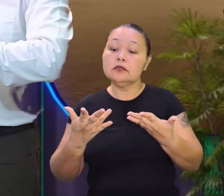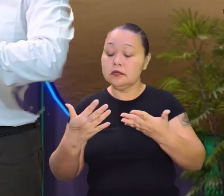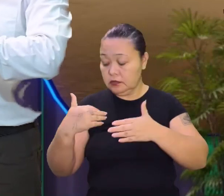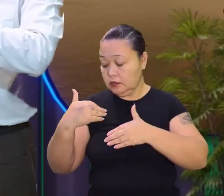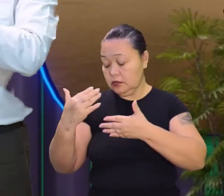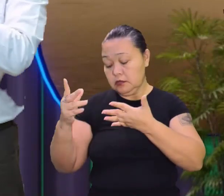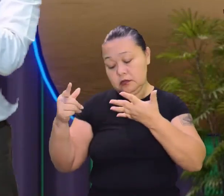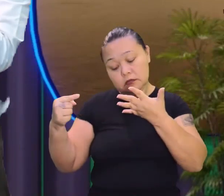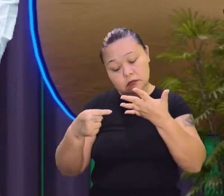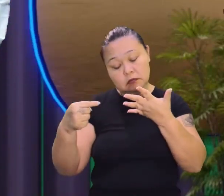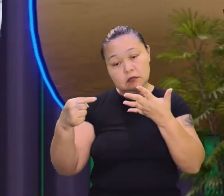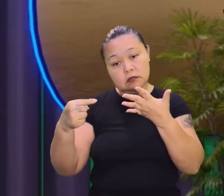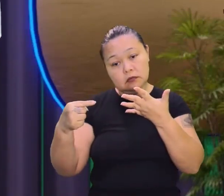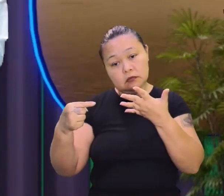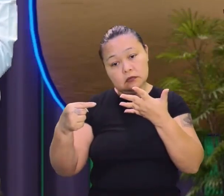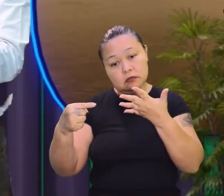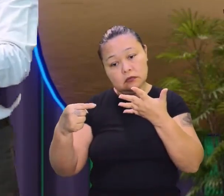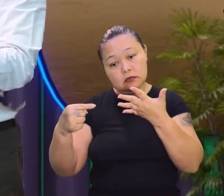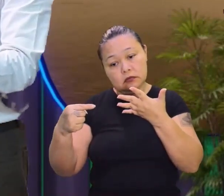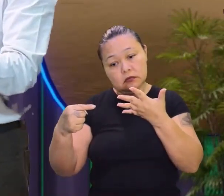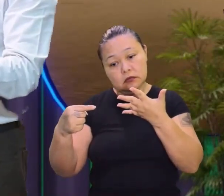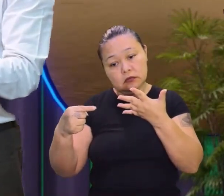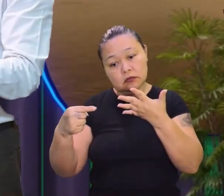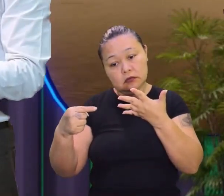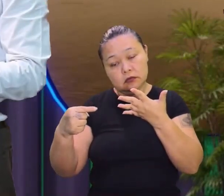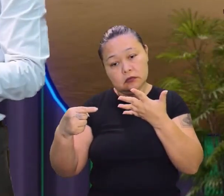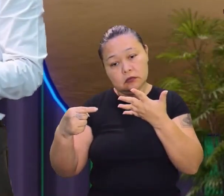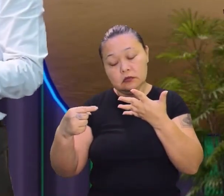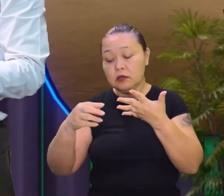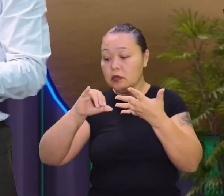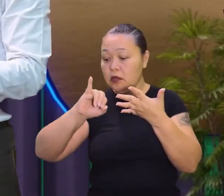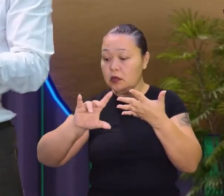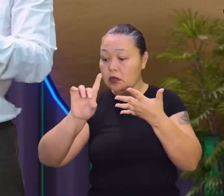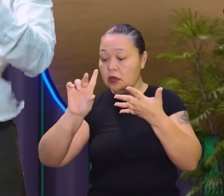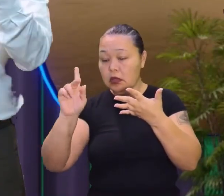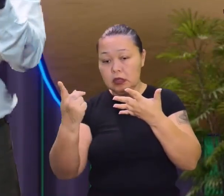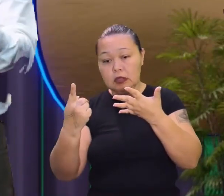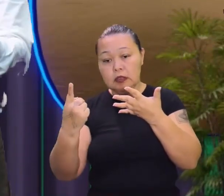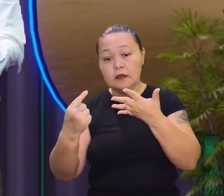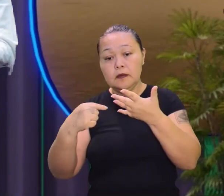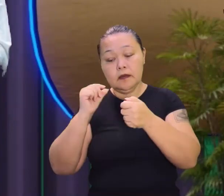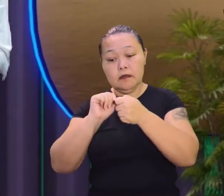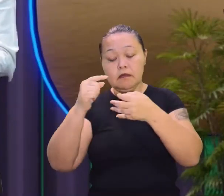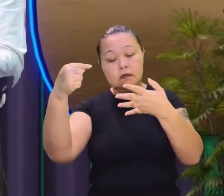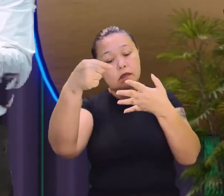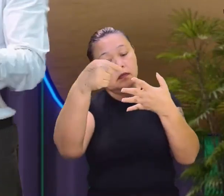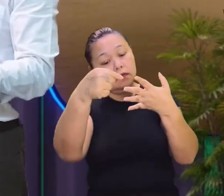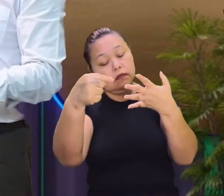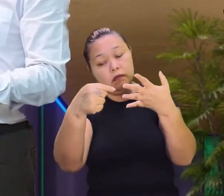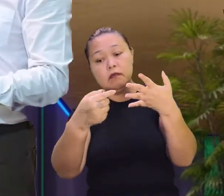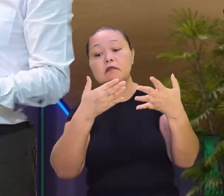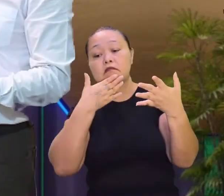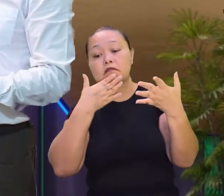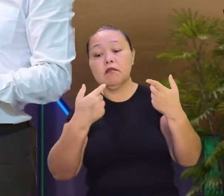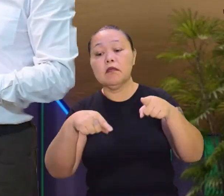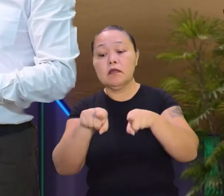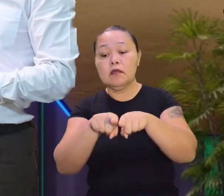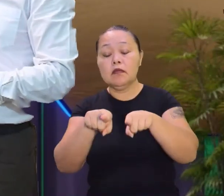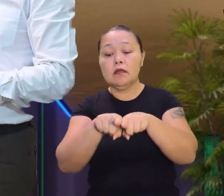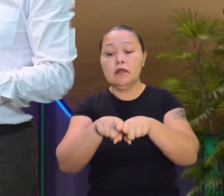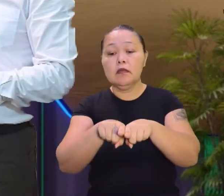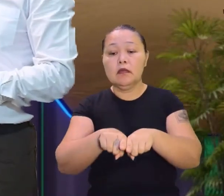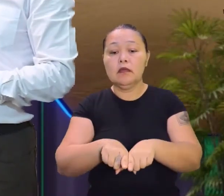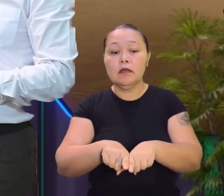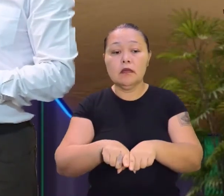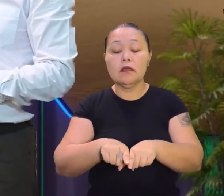teve esse melhoramento no IDH devido a esses indicadores também ter melhorado. Com certeza.